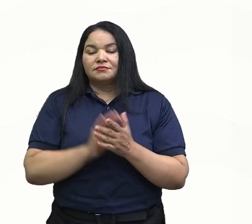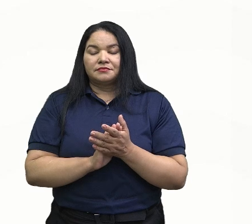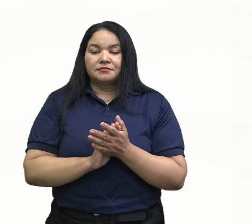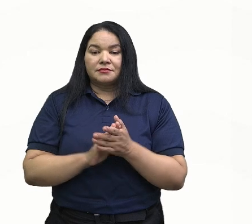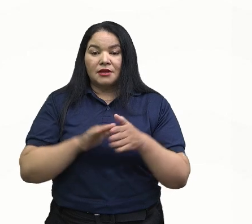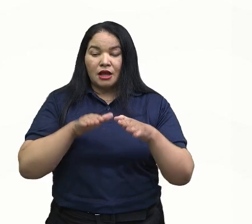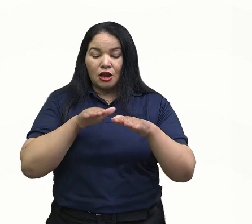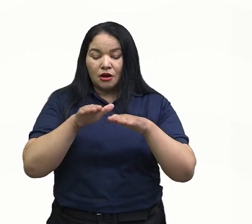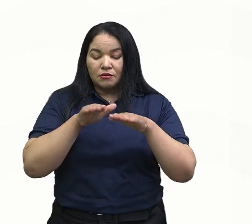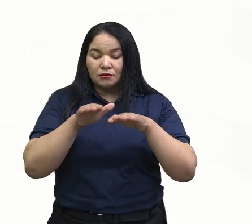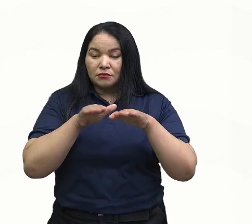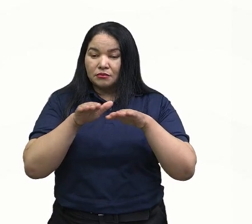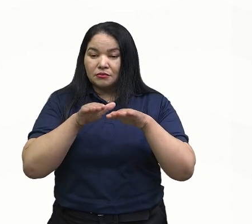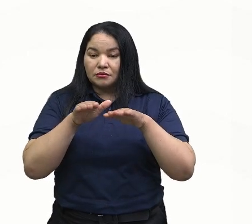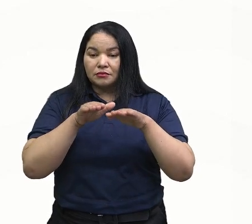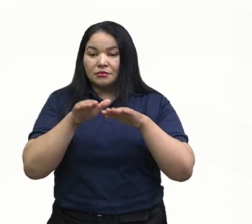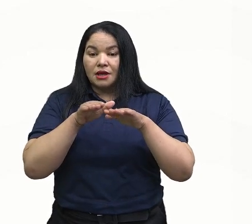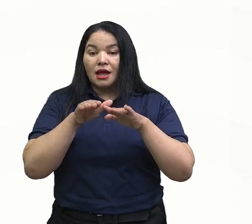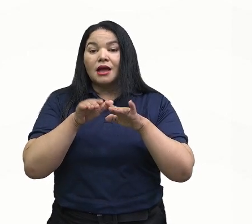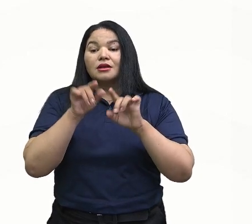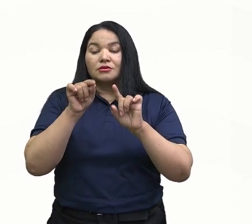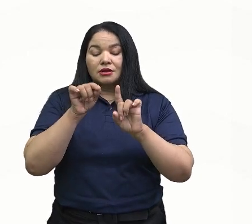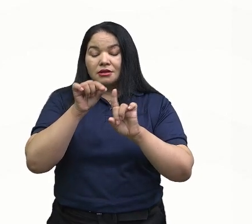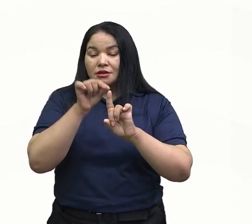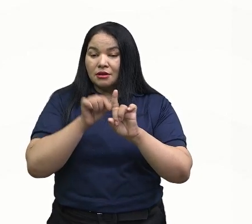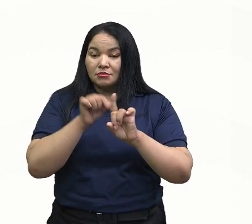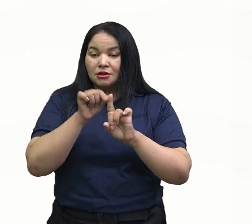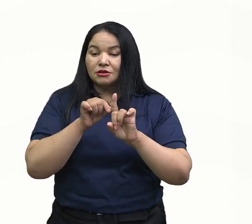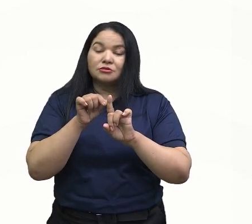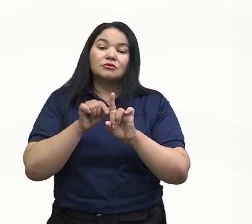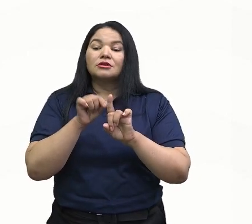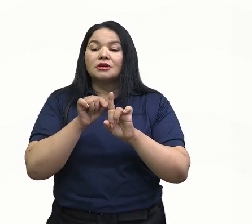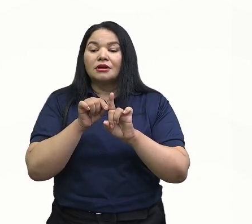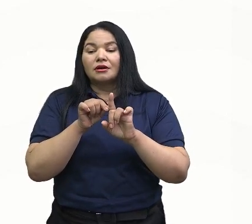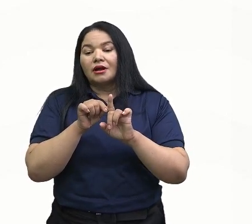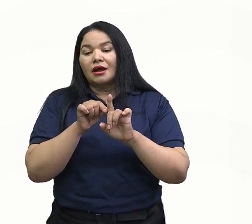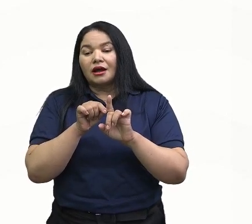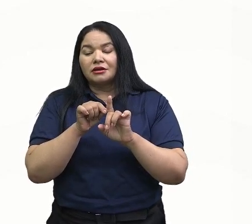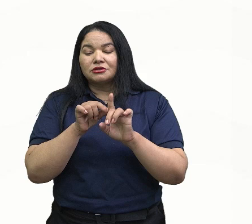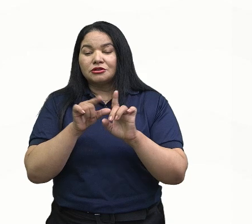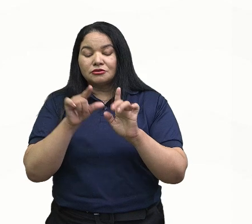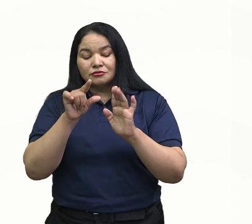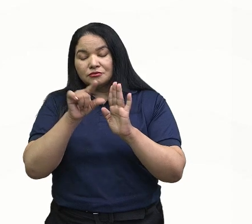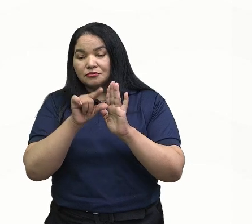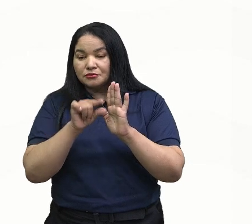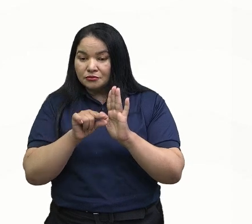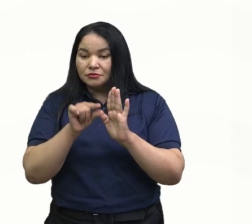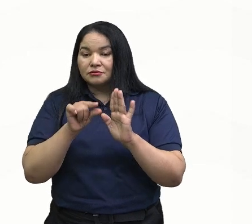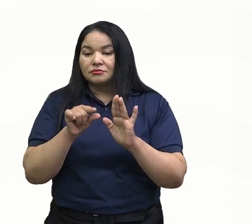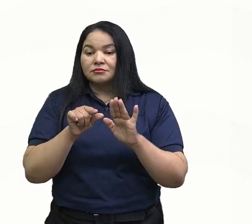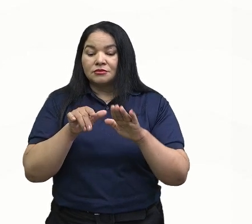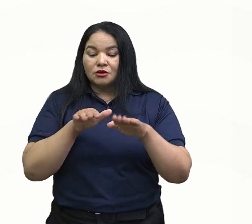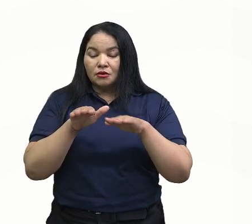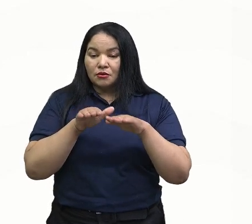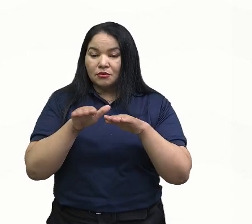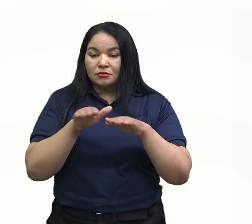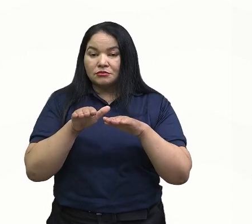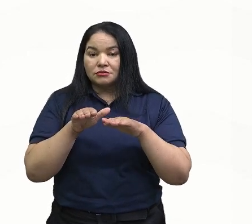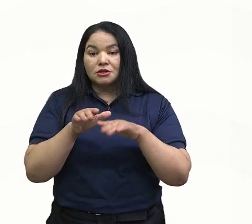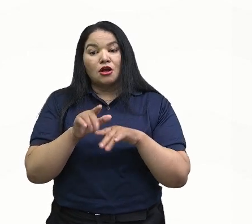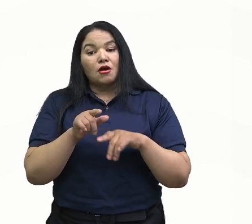move devagar, significa que ela tem uma temperatura muito baixa, ou seja, um grau de agitação muito grande ou